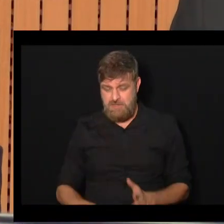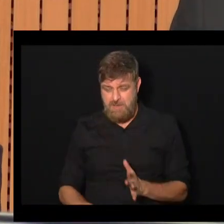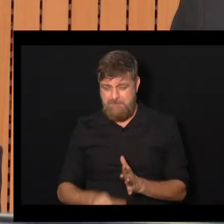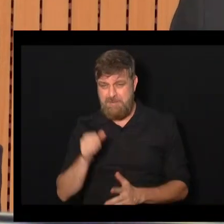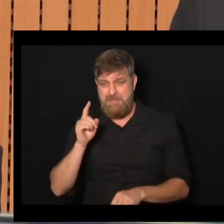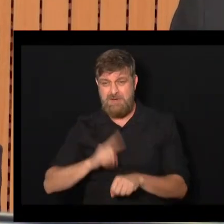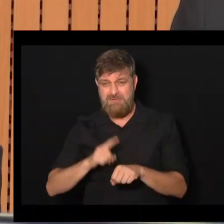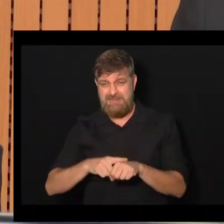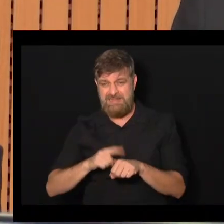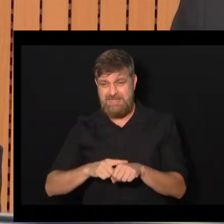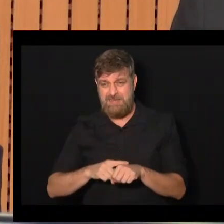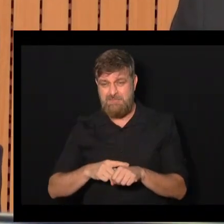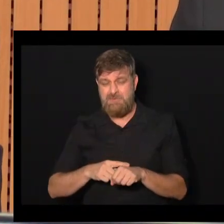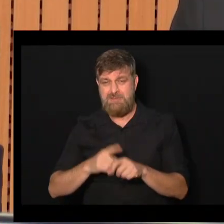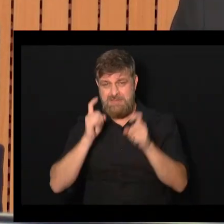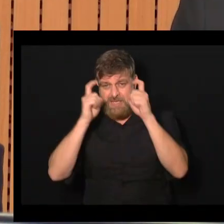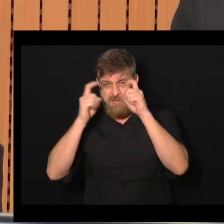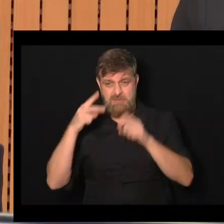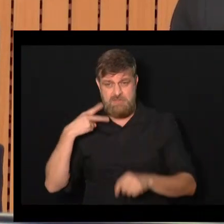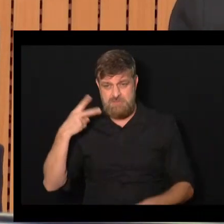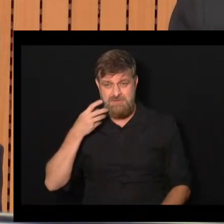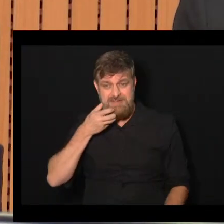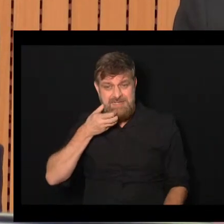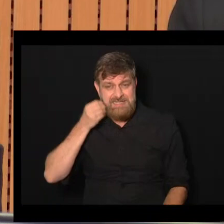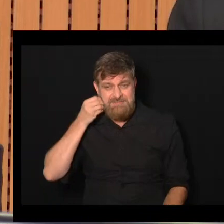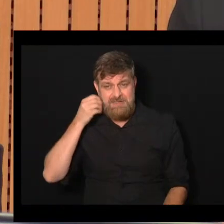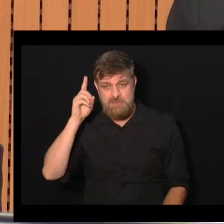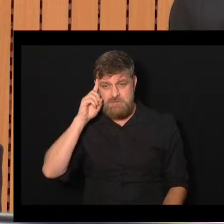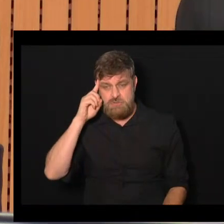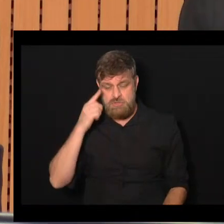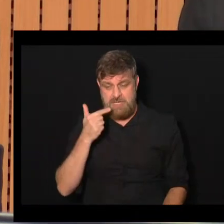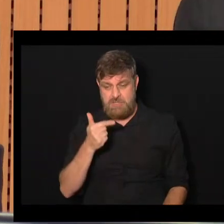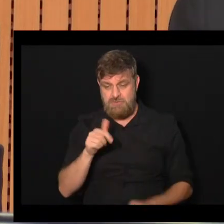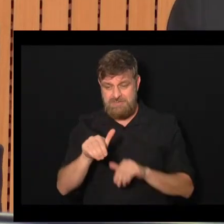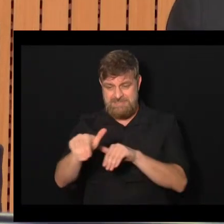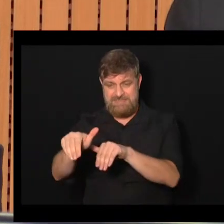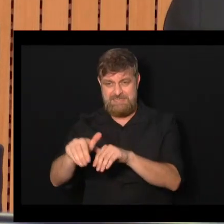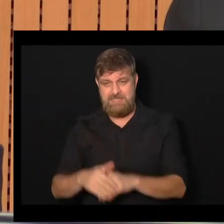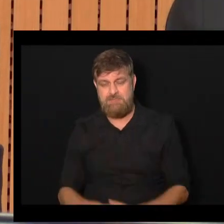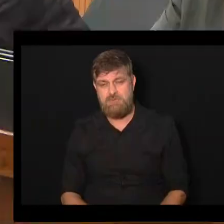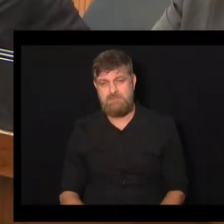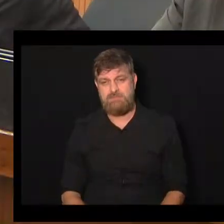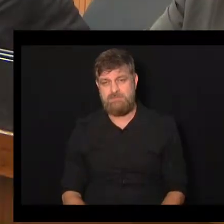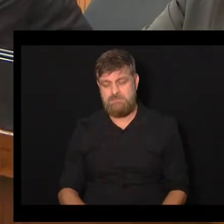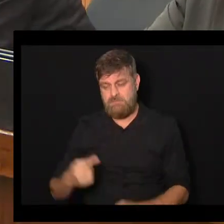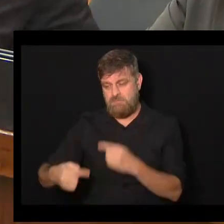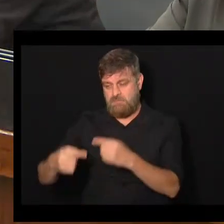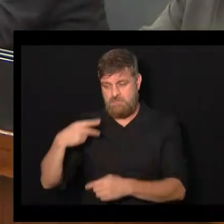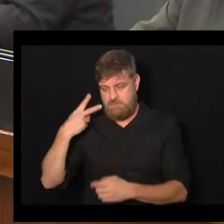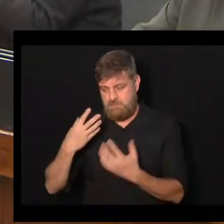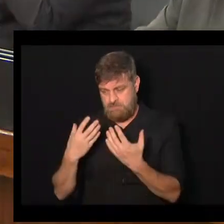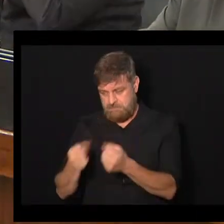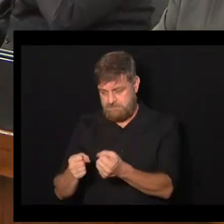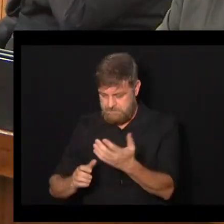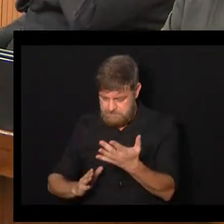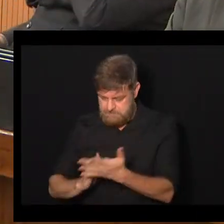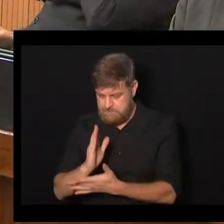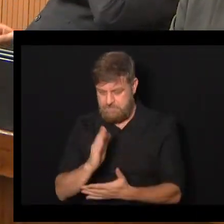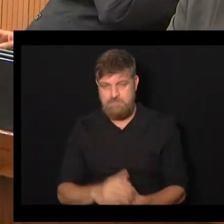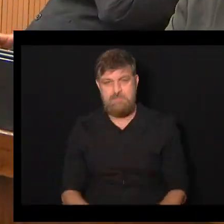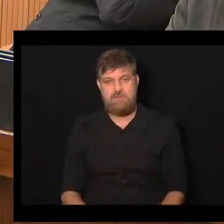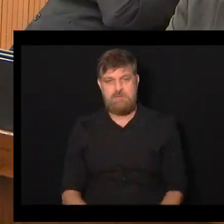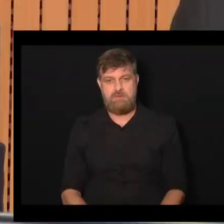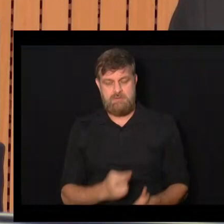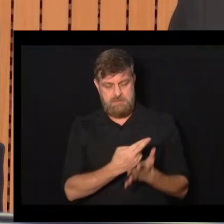da 49ª reunião ordinária, a ser realizada no dia 2 de setembro de 2019. Em discussão, vereadores favoráveis permaneçam como estão.